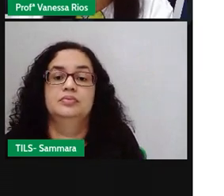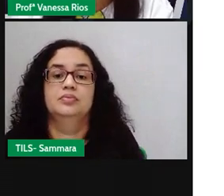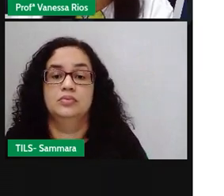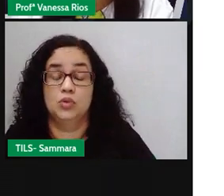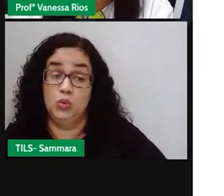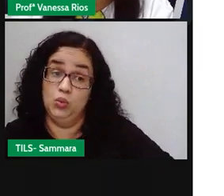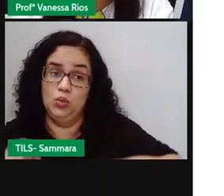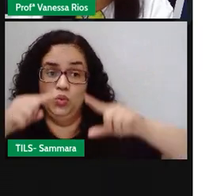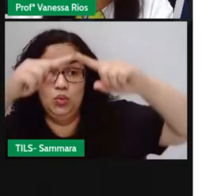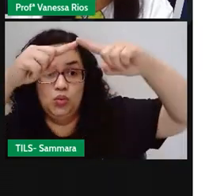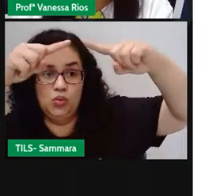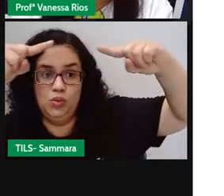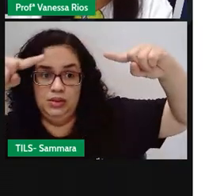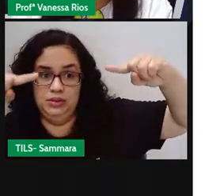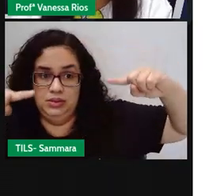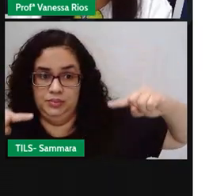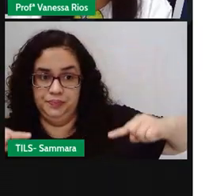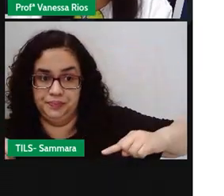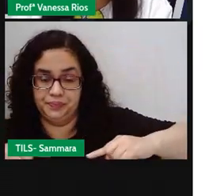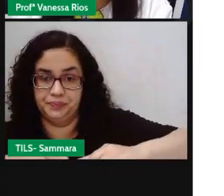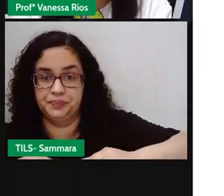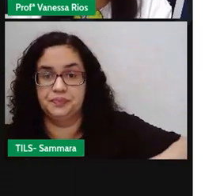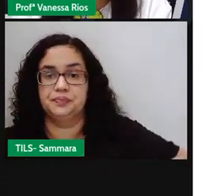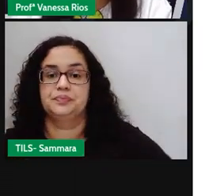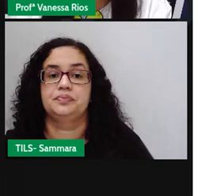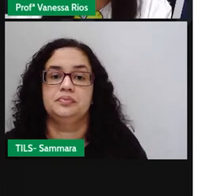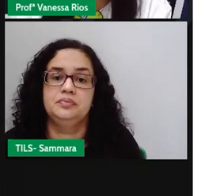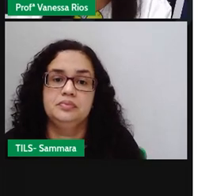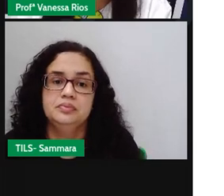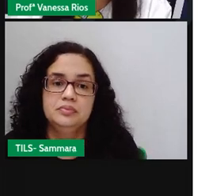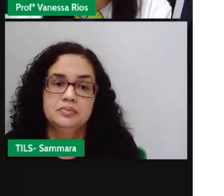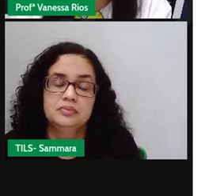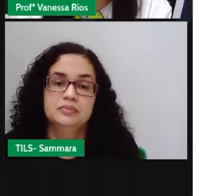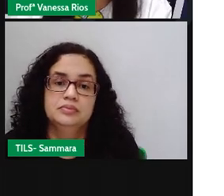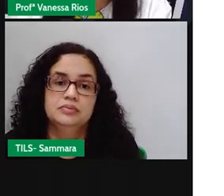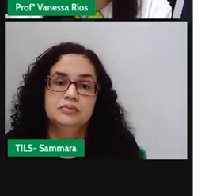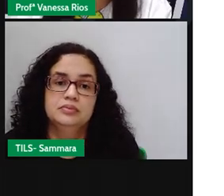retângulo e também o quadrado.